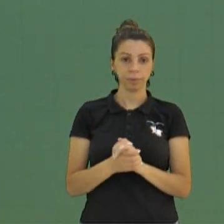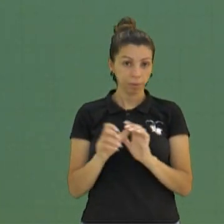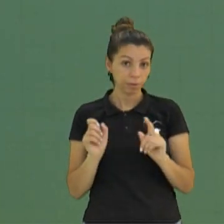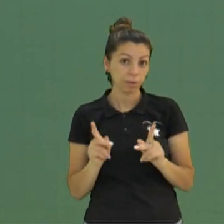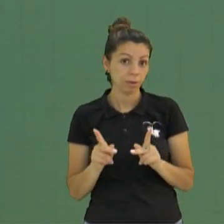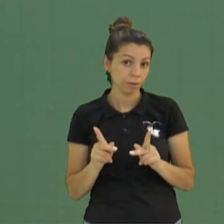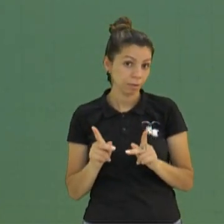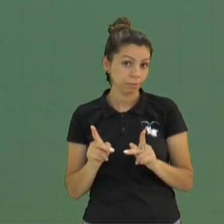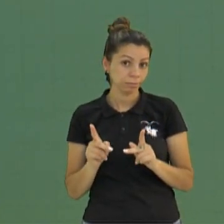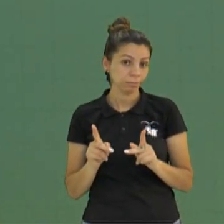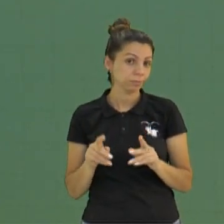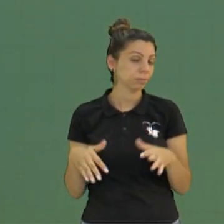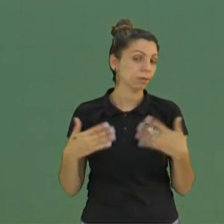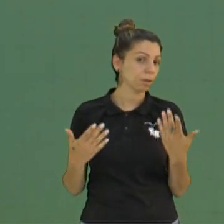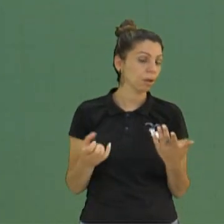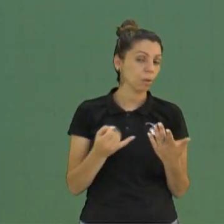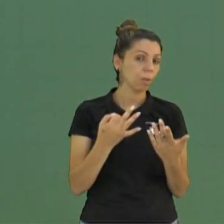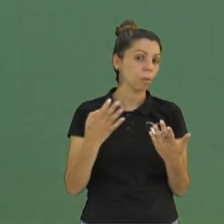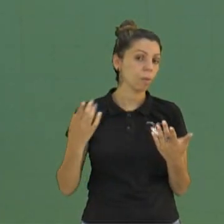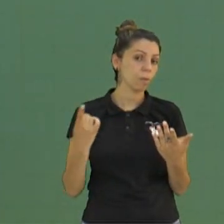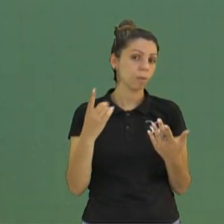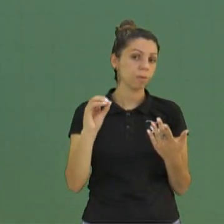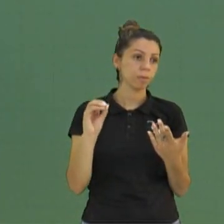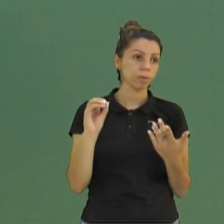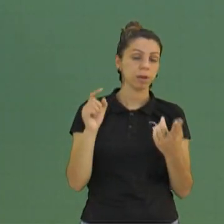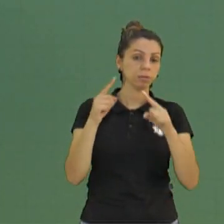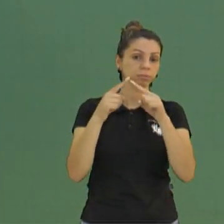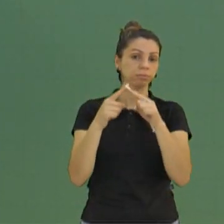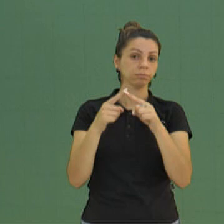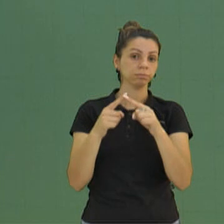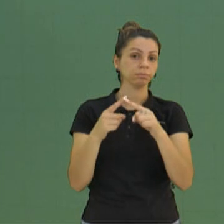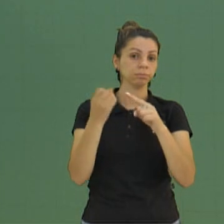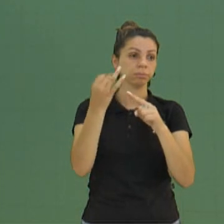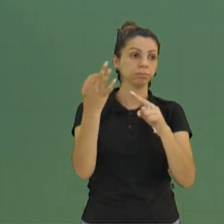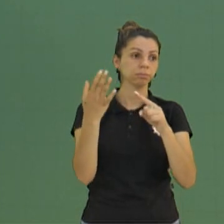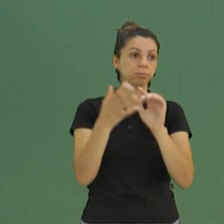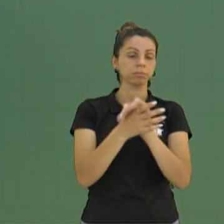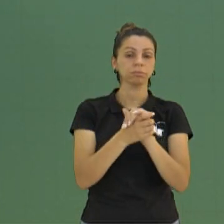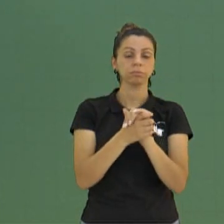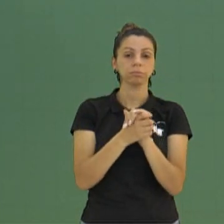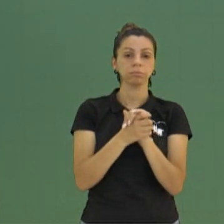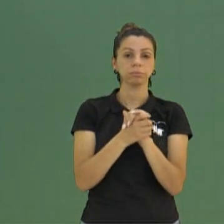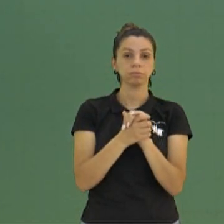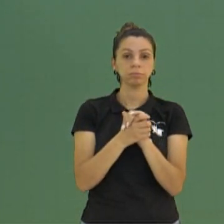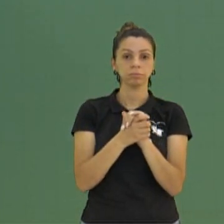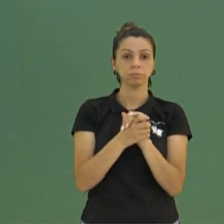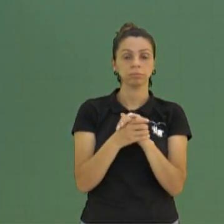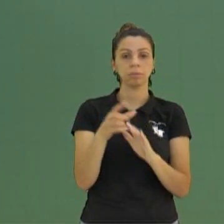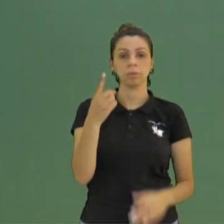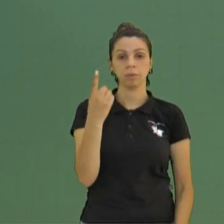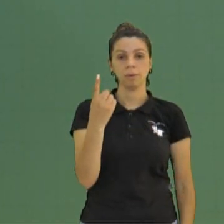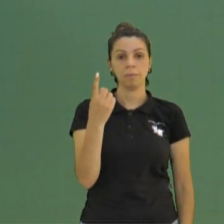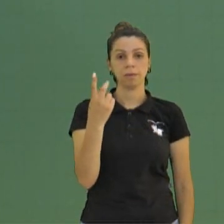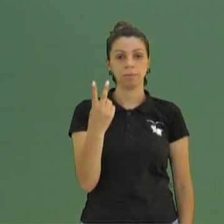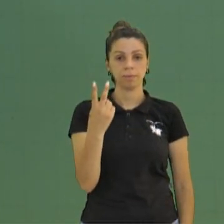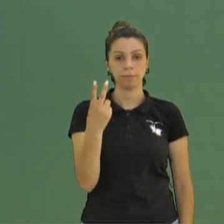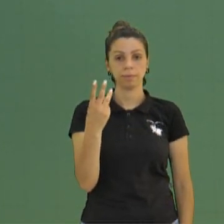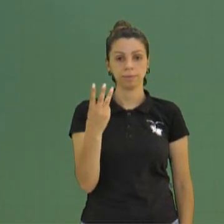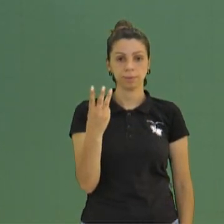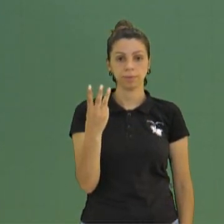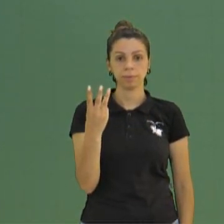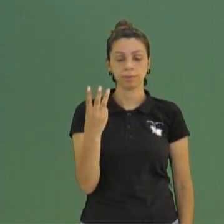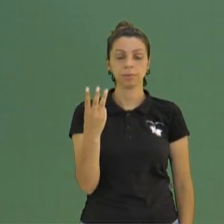Certo? Então, por quantos 10 eu vou ter que multiplicar? Ó? 1, 2,